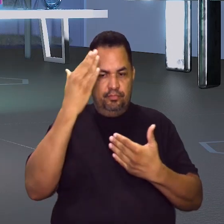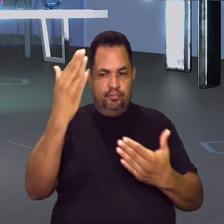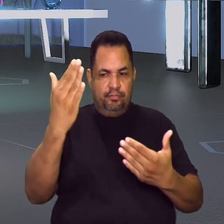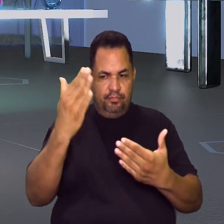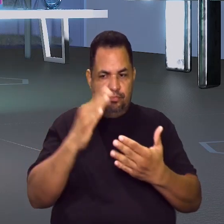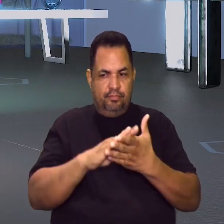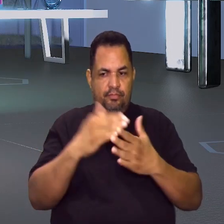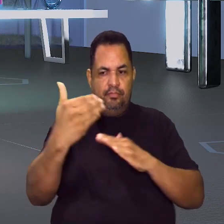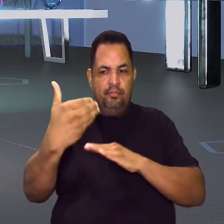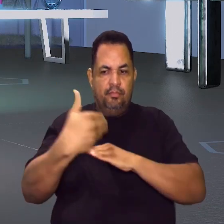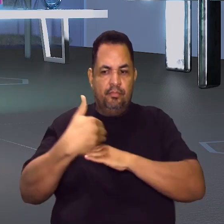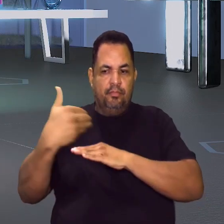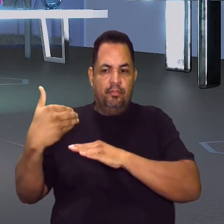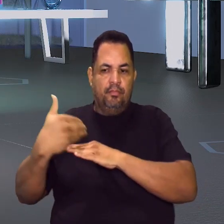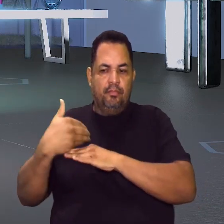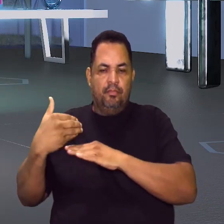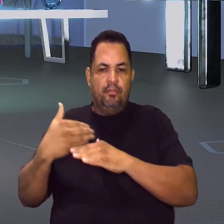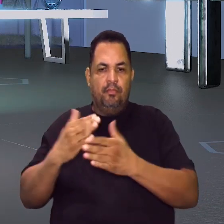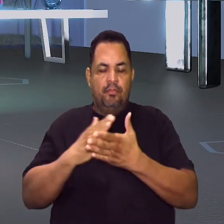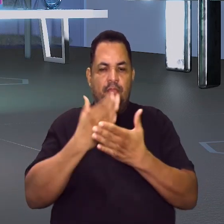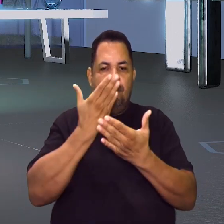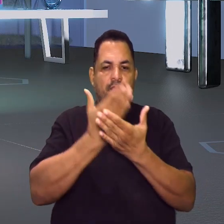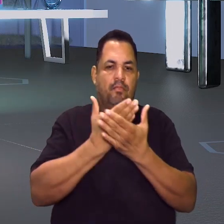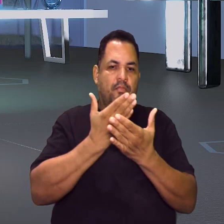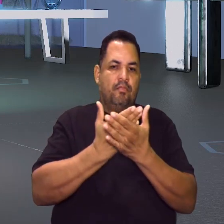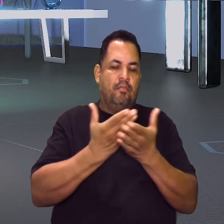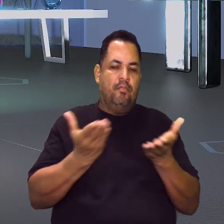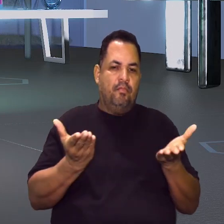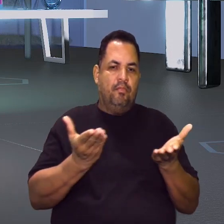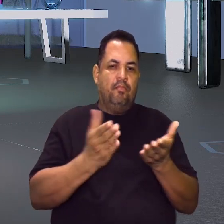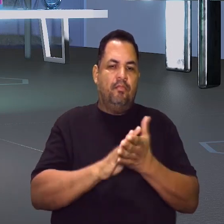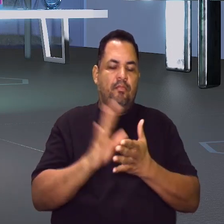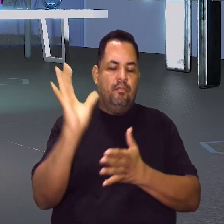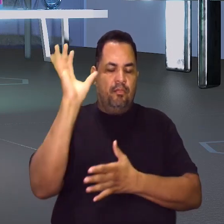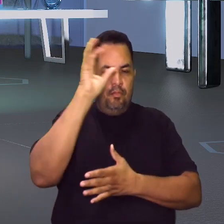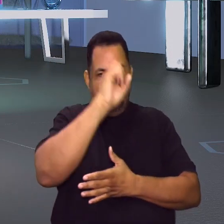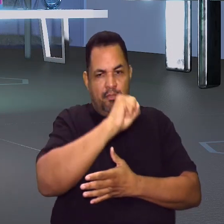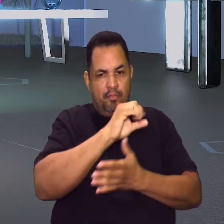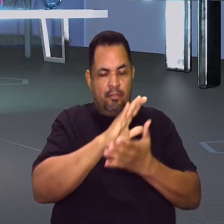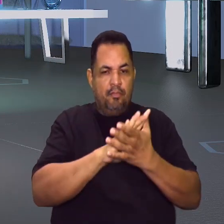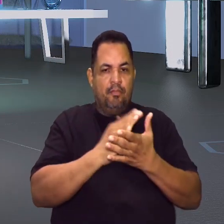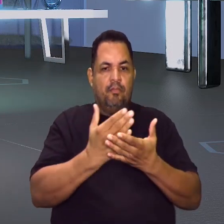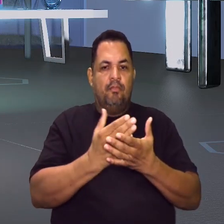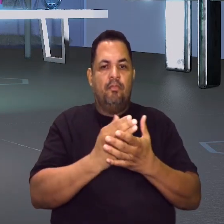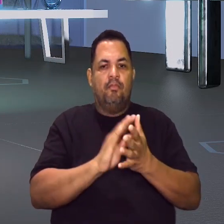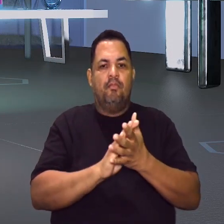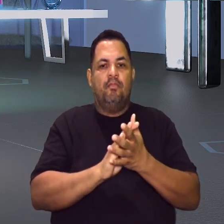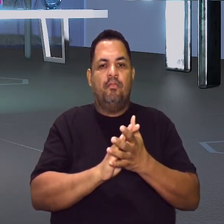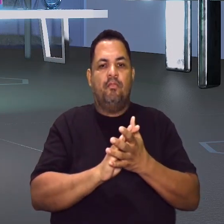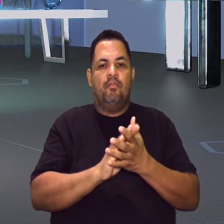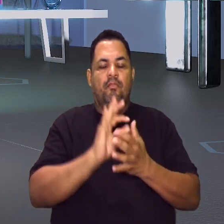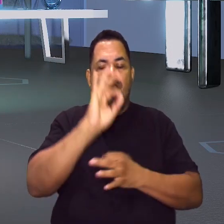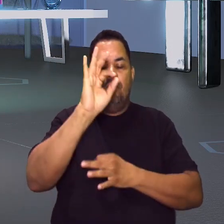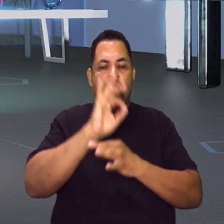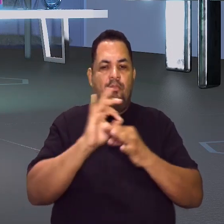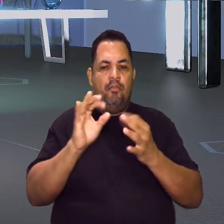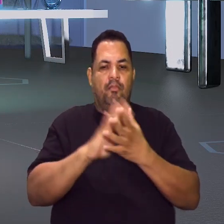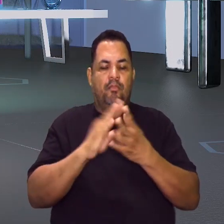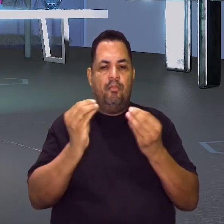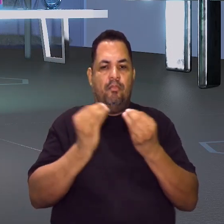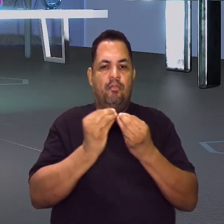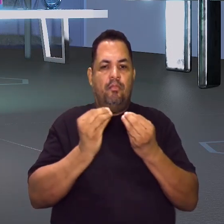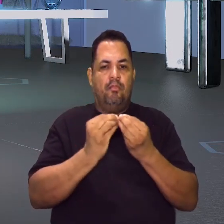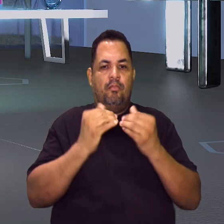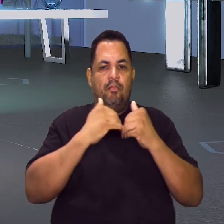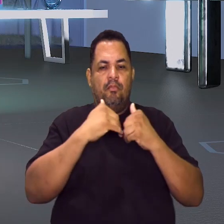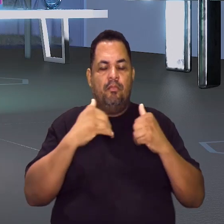pela sua participação nesta aula, onde vocês aprenderam sobre geometria molecular e repulsão eletrônica.